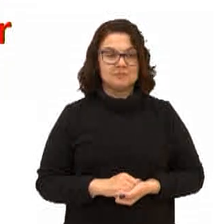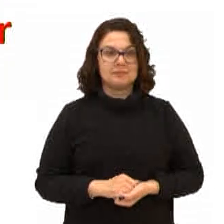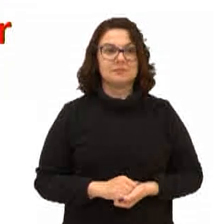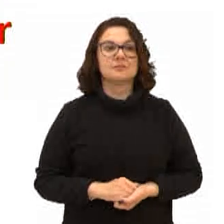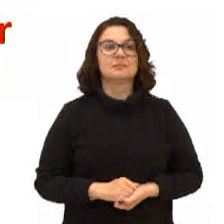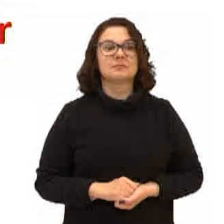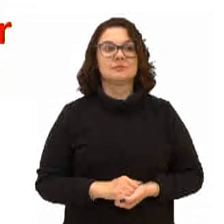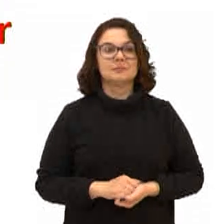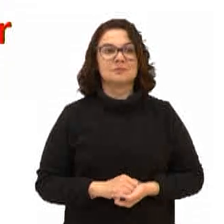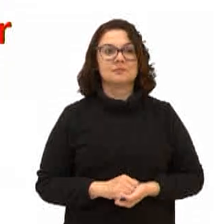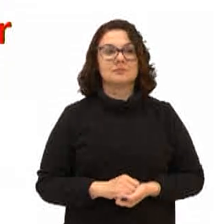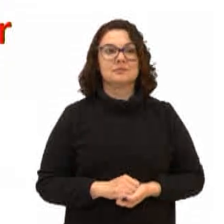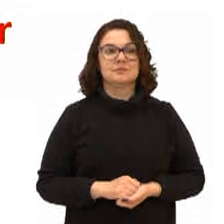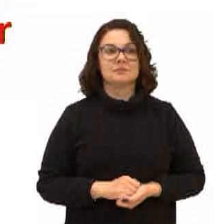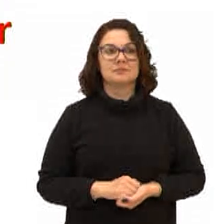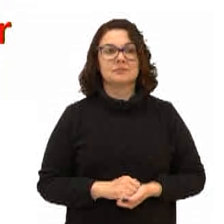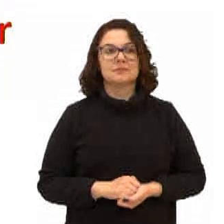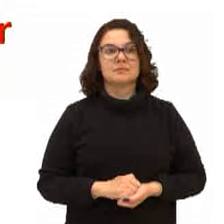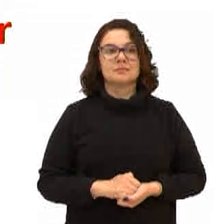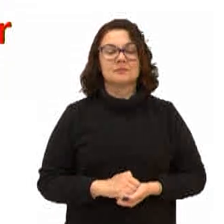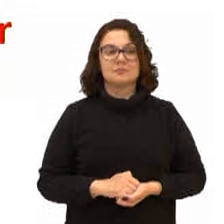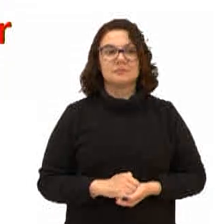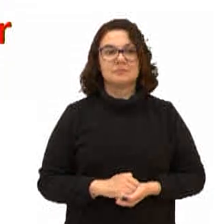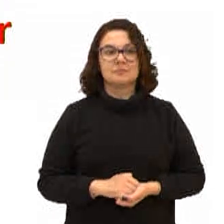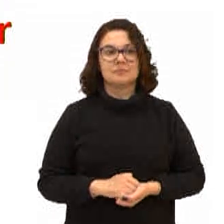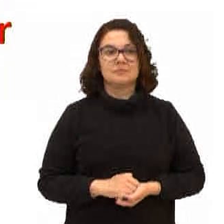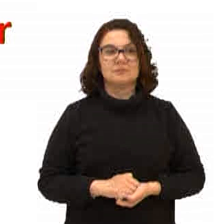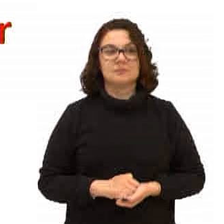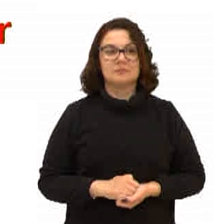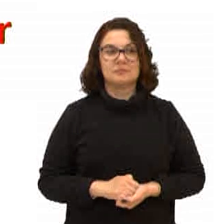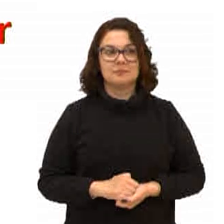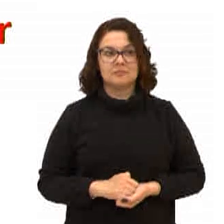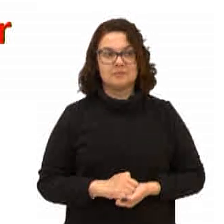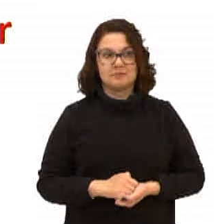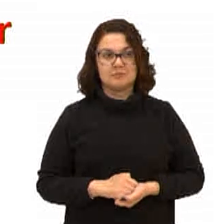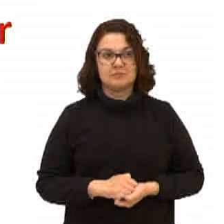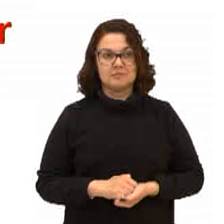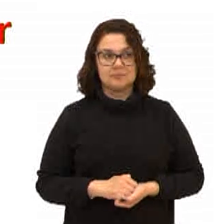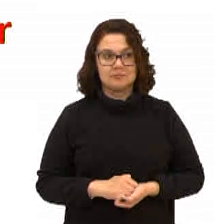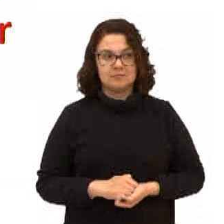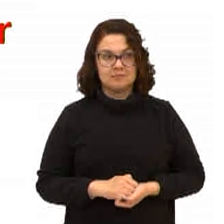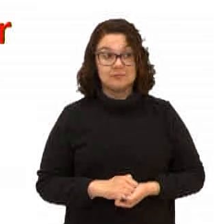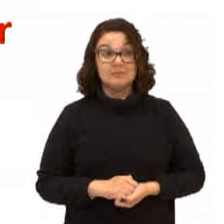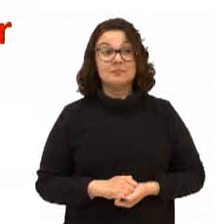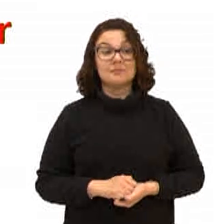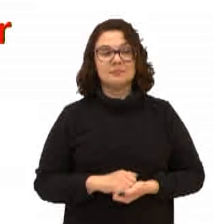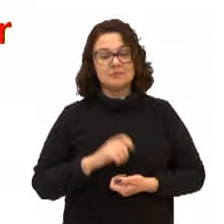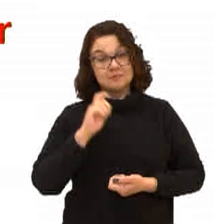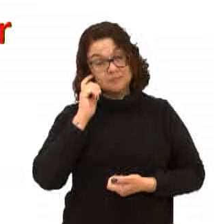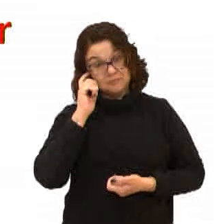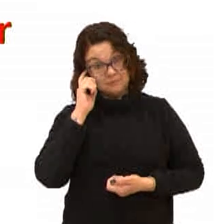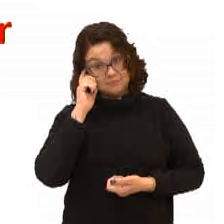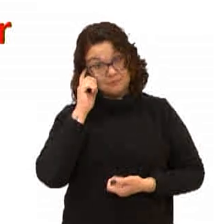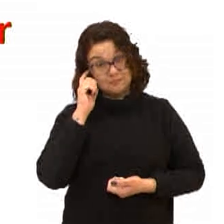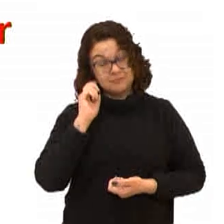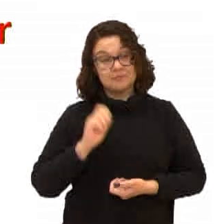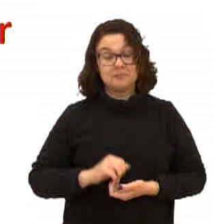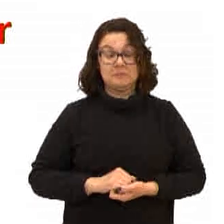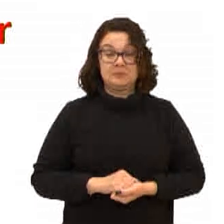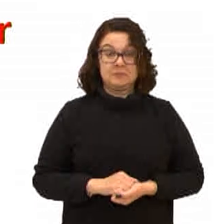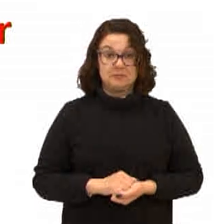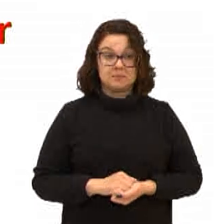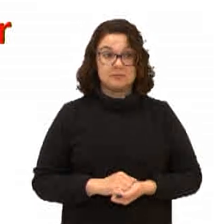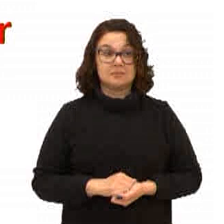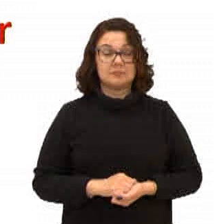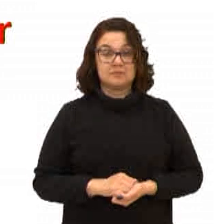ler, escrever, interpretar e fazer um bom uso da tecnologia. Então, a respeito do